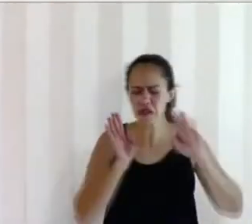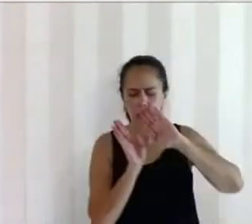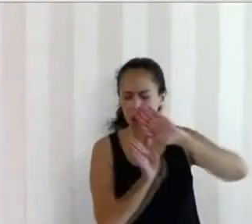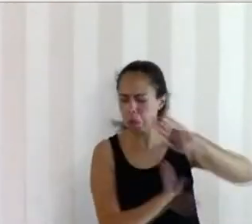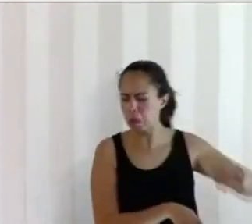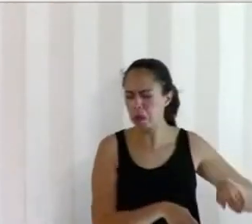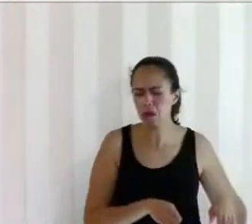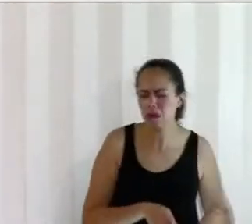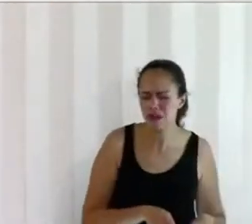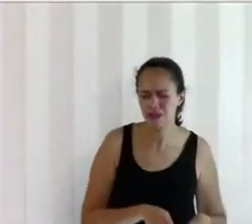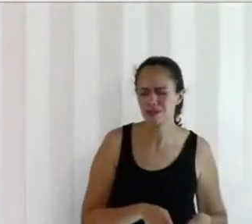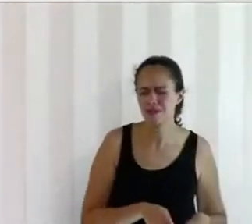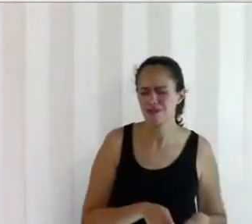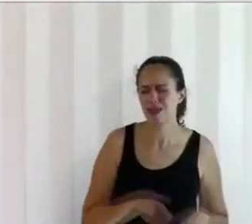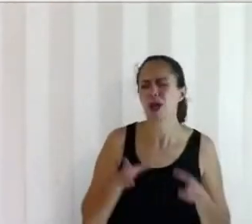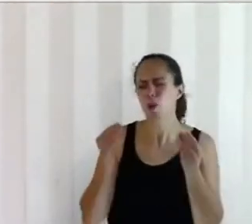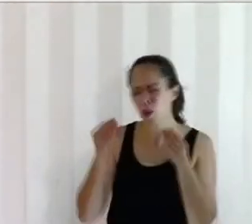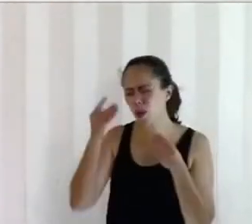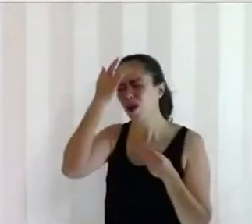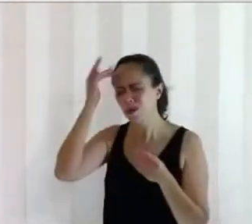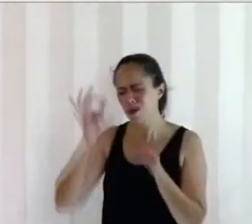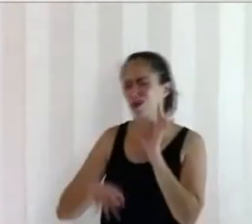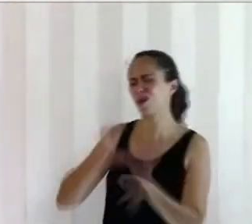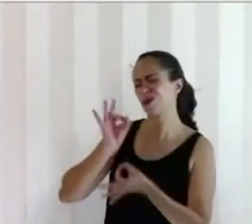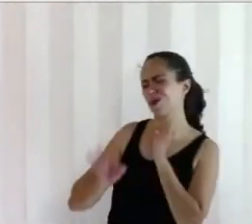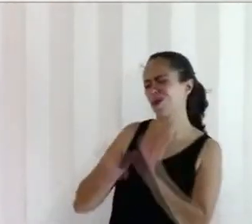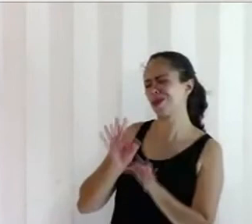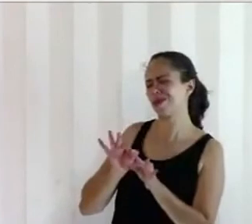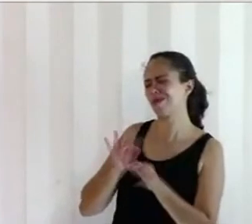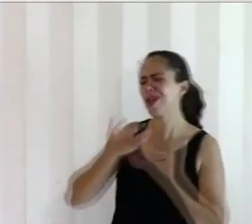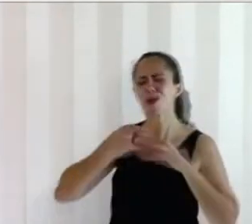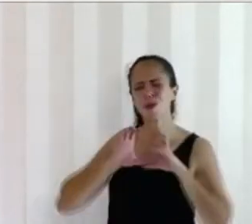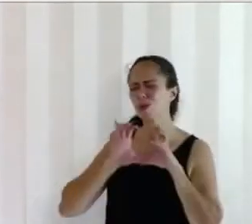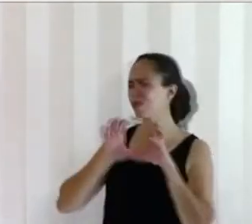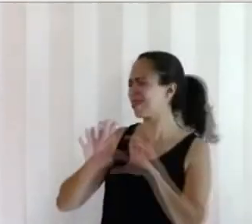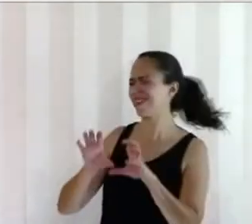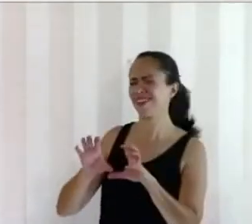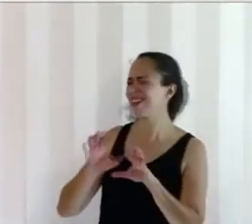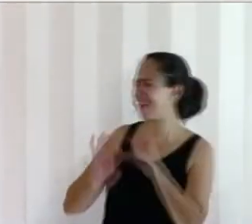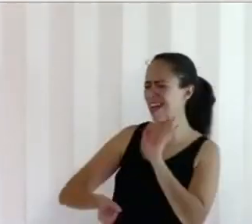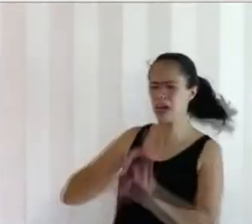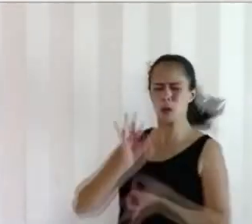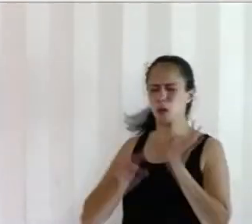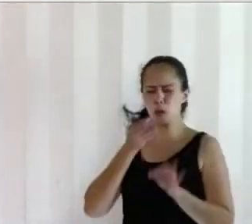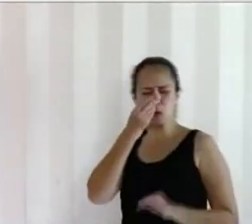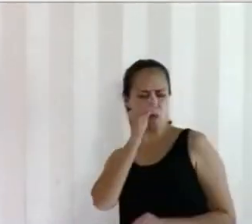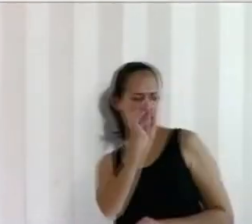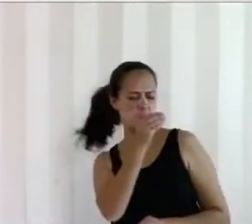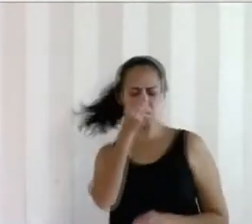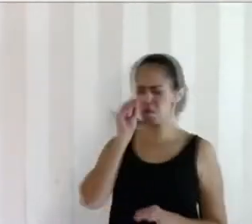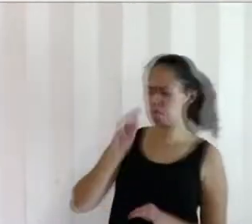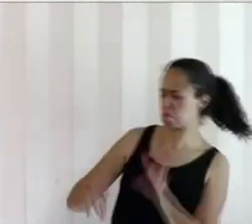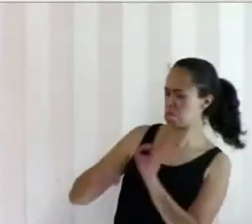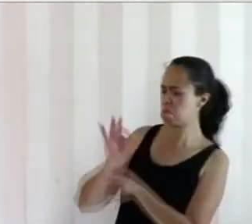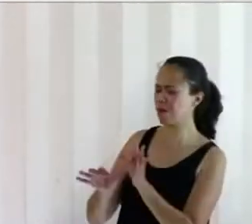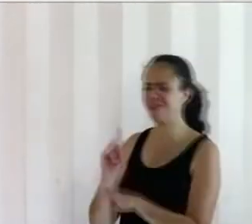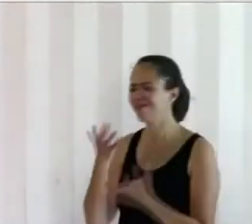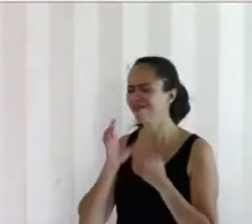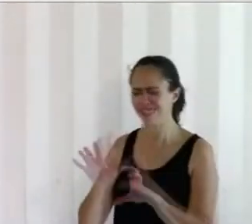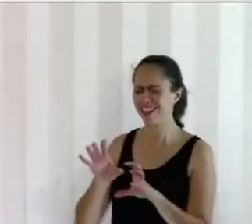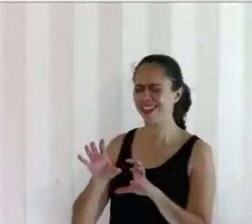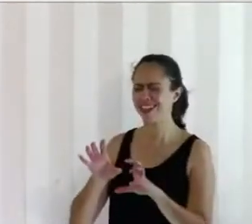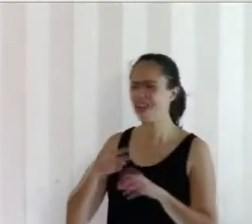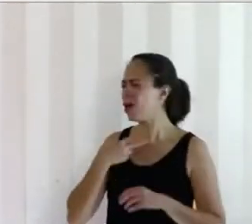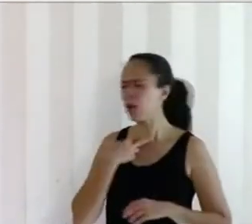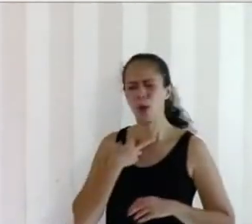muita gente que julga. Senhor, nós somos pecadores mesmo, e talvez seja essa a mensagem que nós estejamos passando ao mundo.